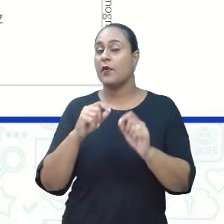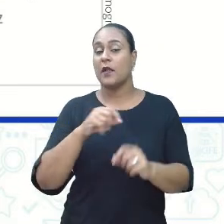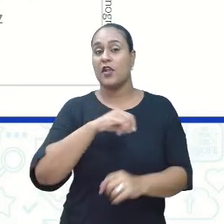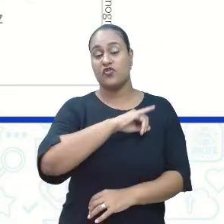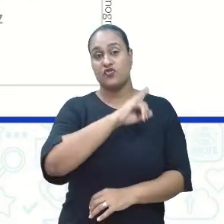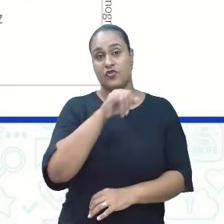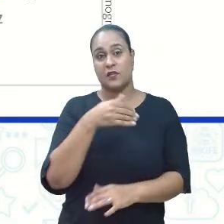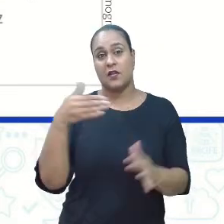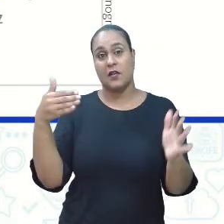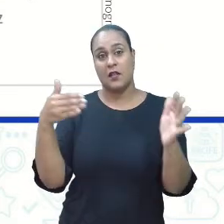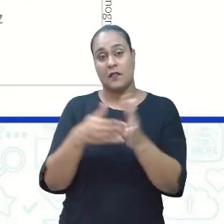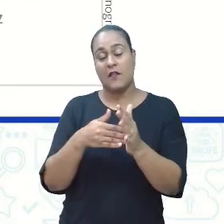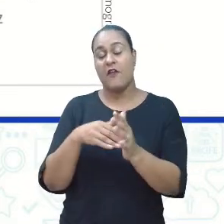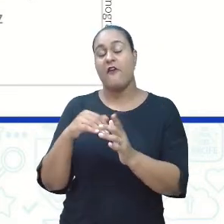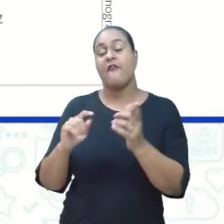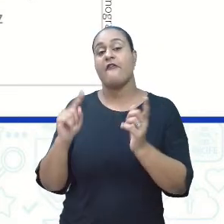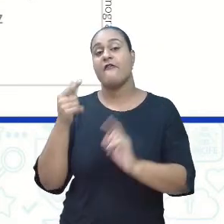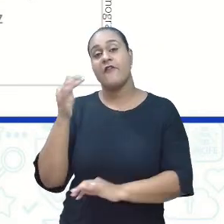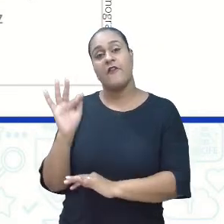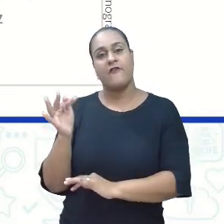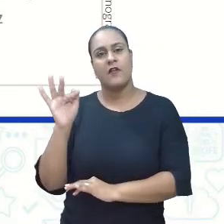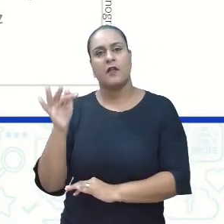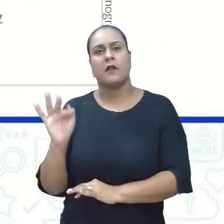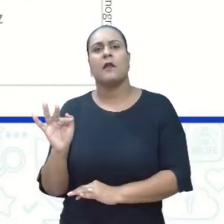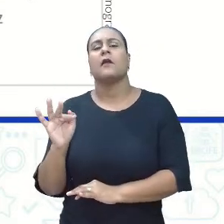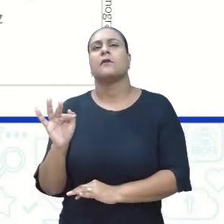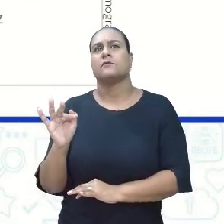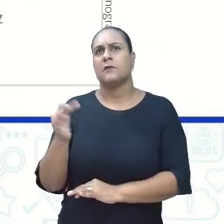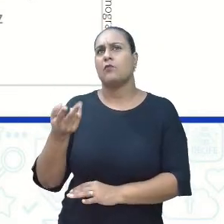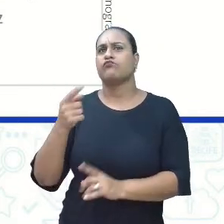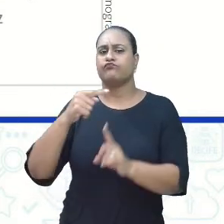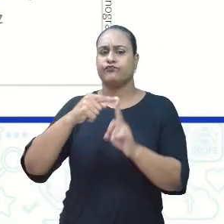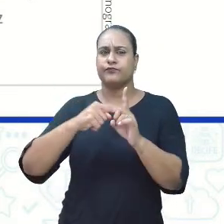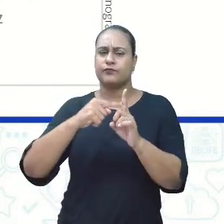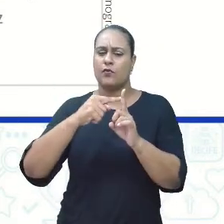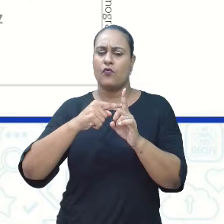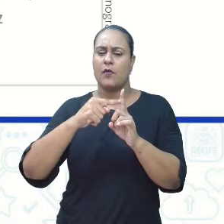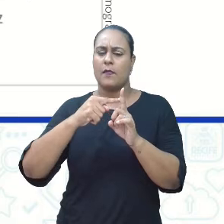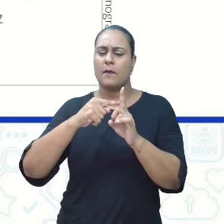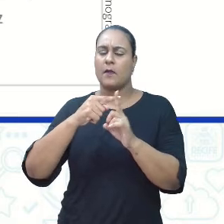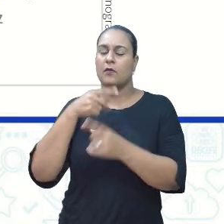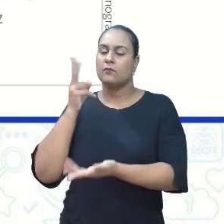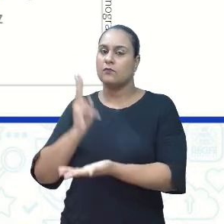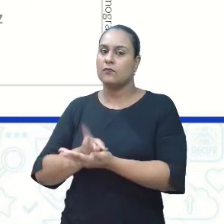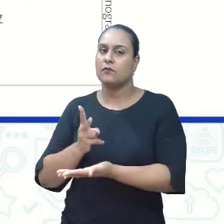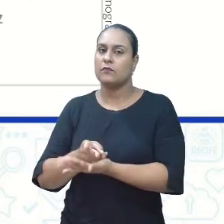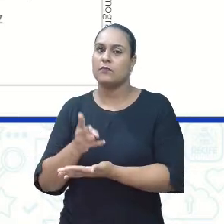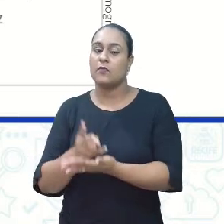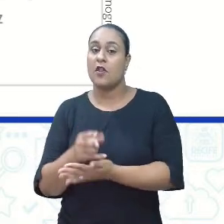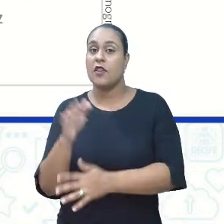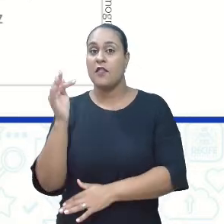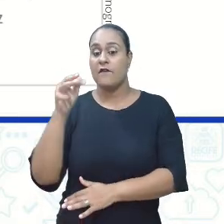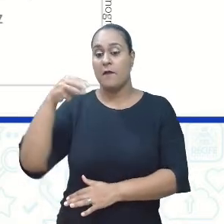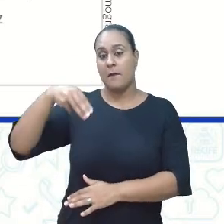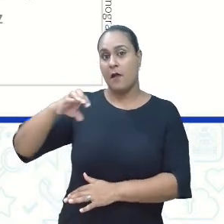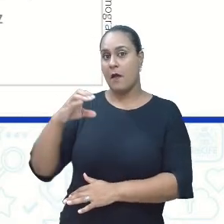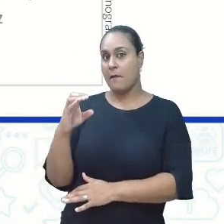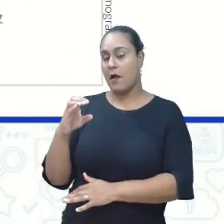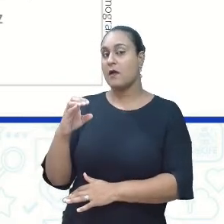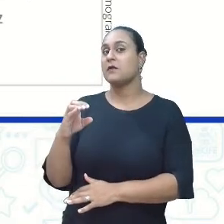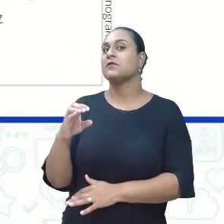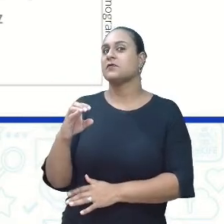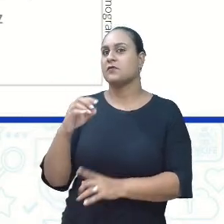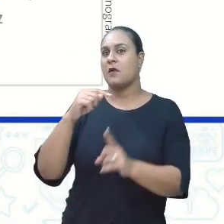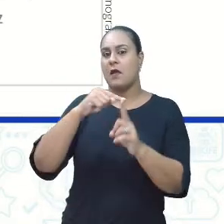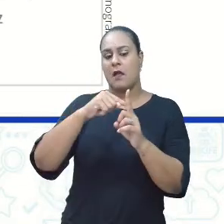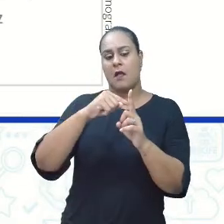a fevereiro, em tese, uma temperatura constante, né? Isso. E aí a gente observa que de fevereiro para março, essa linha ela